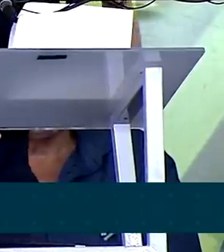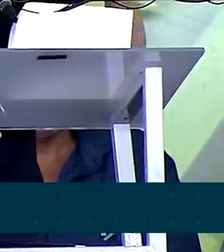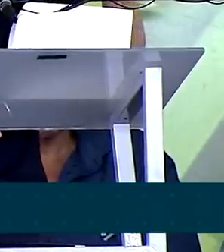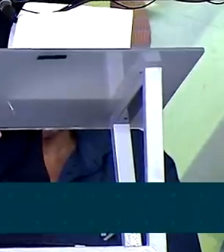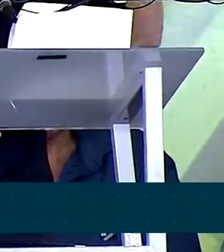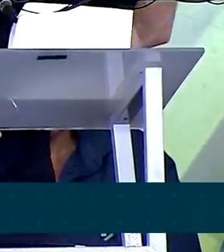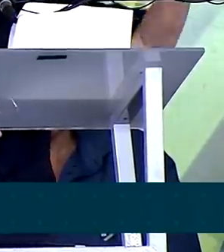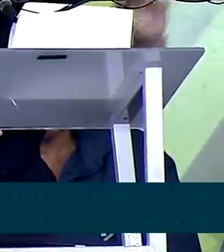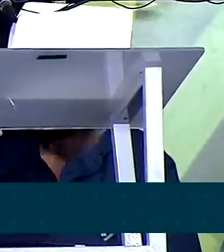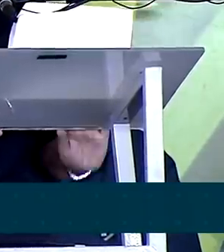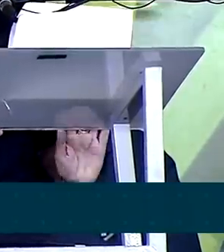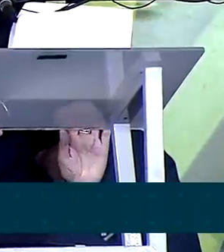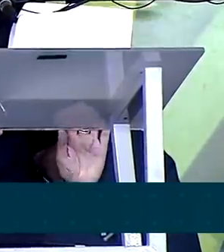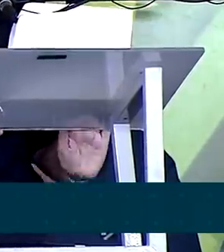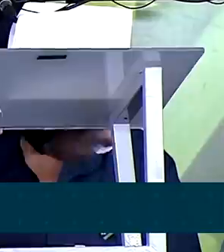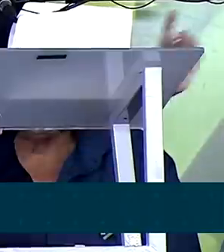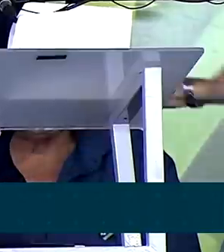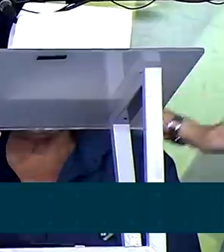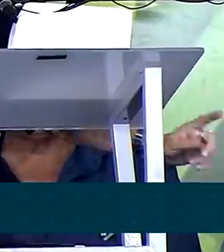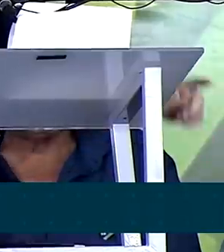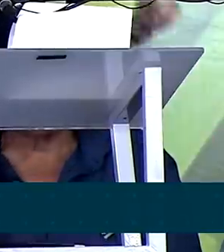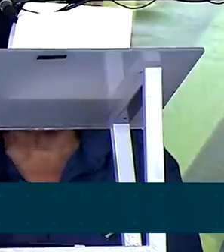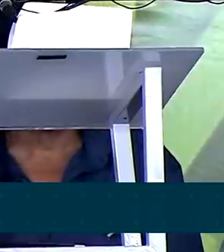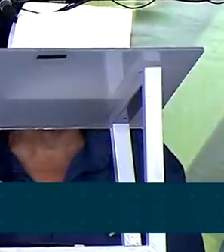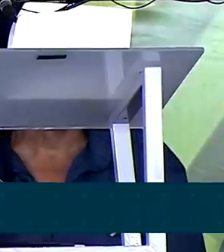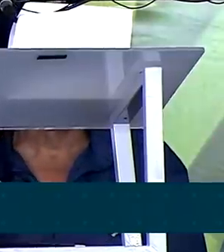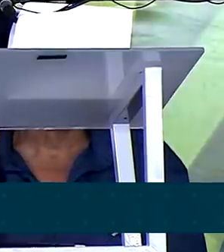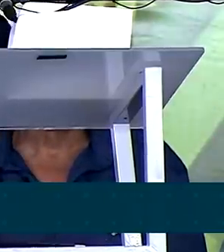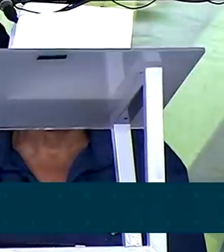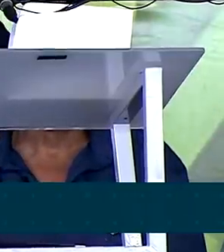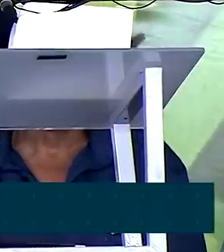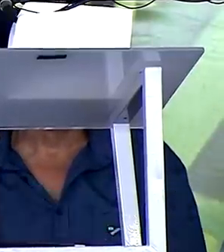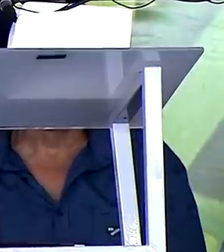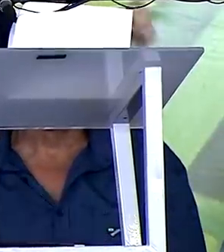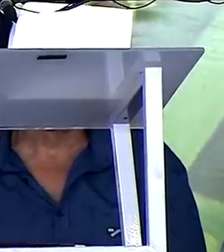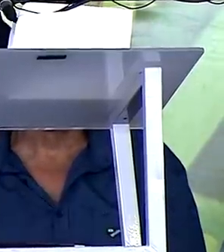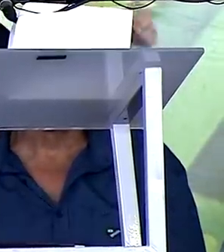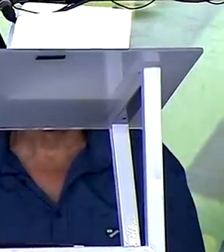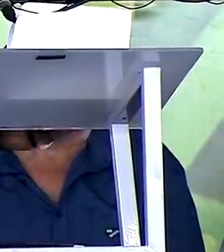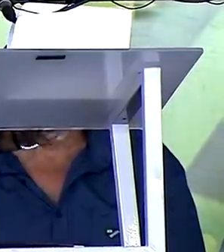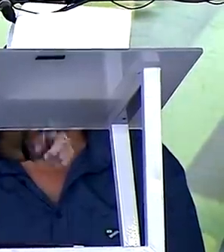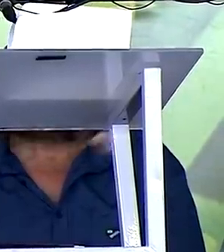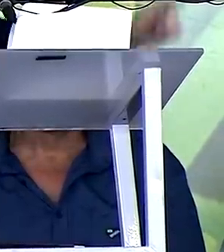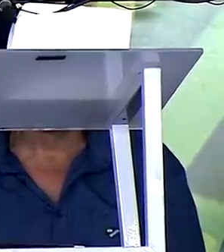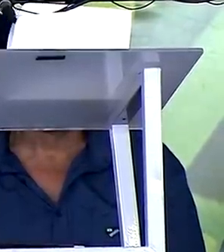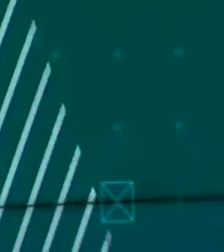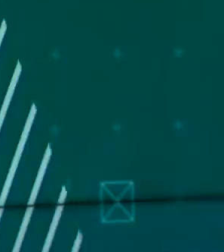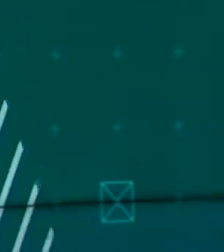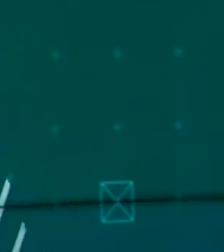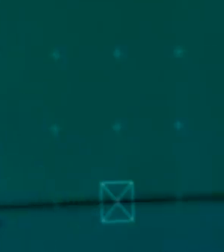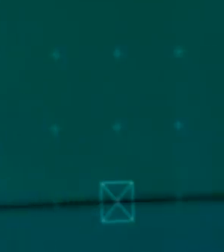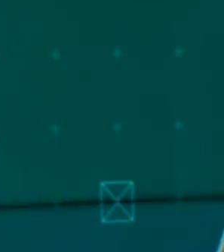400, 440, mas nós fizemos muito com muito pouco, presidente.